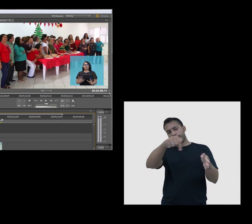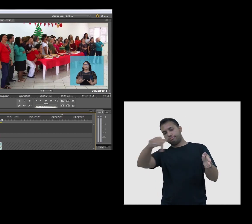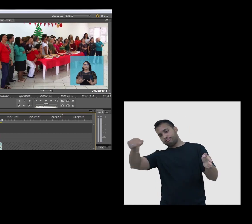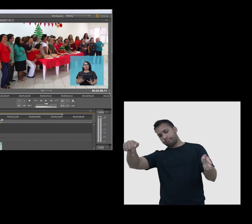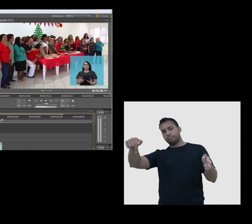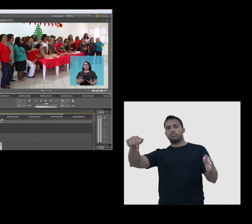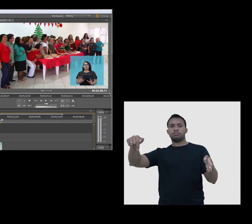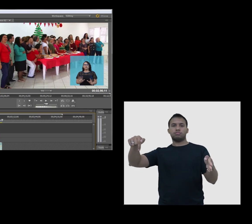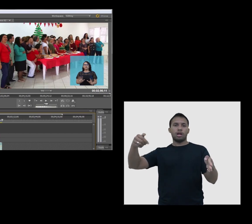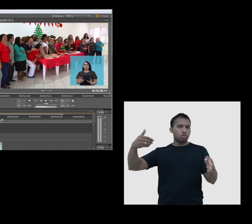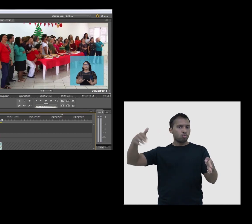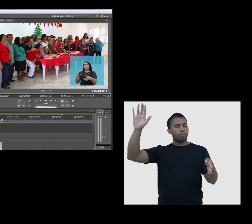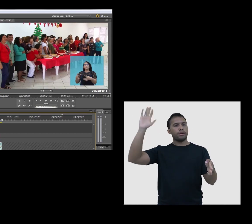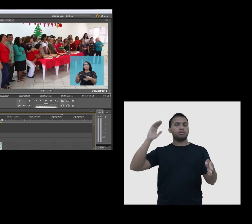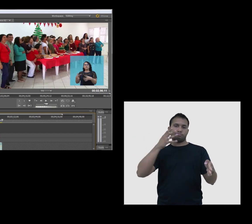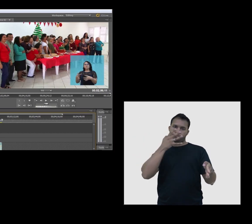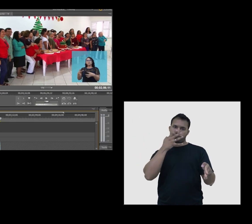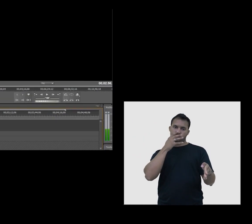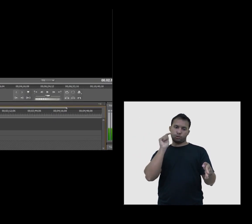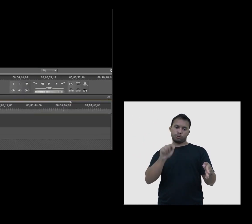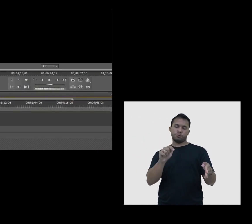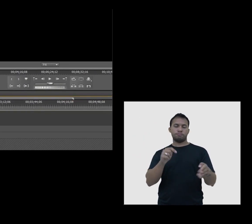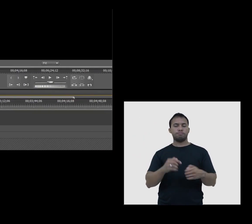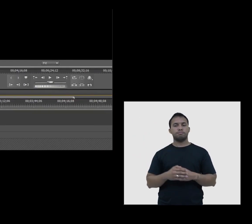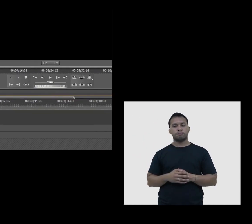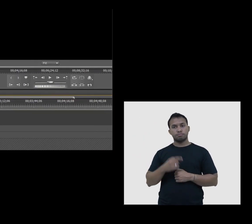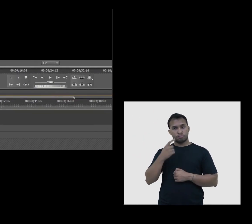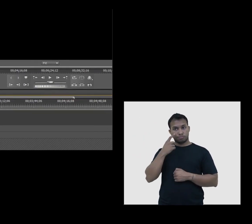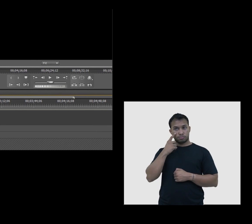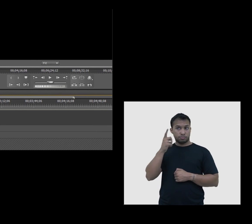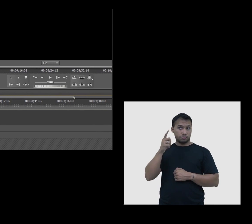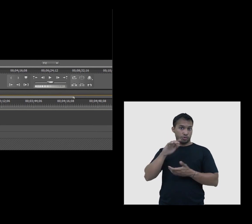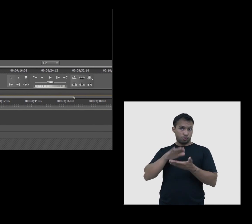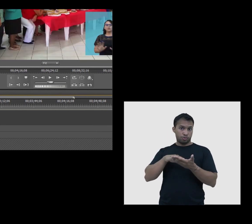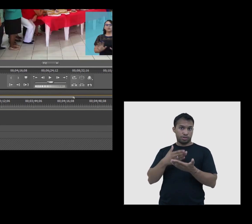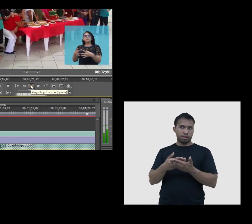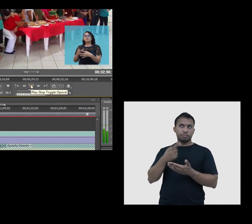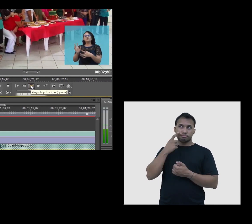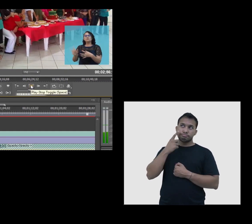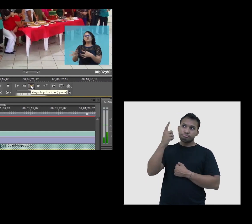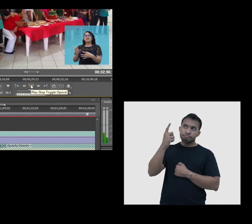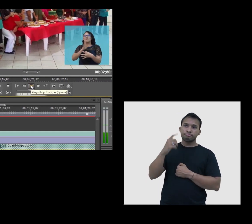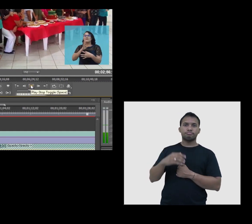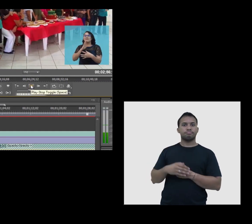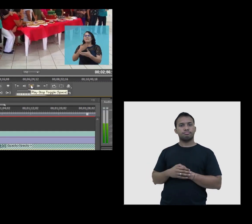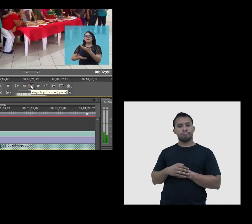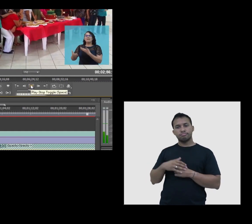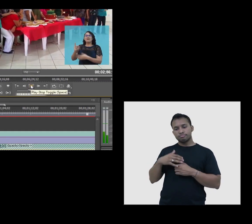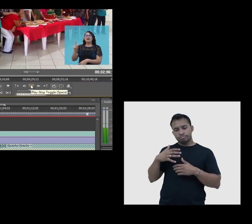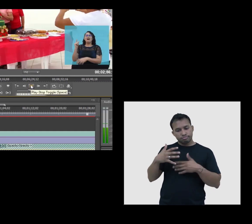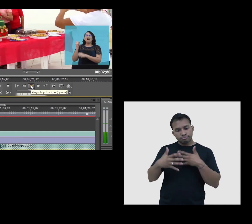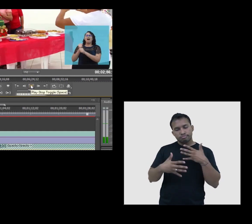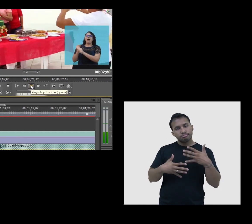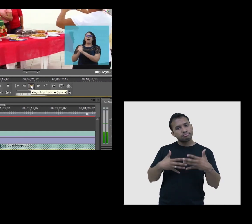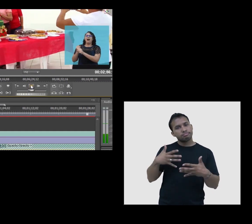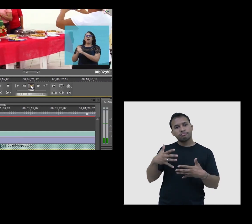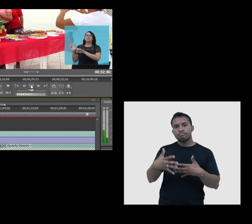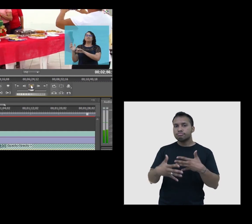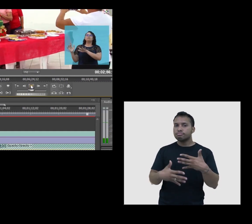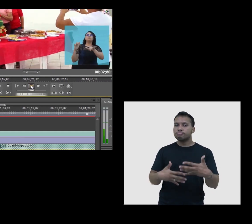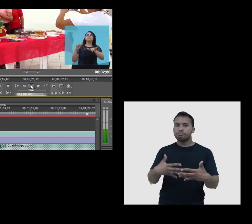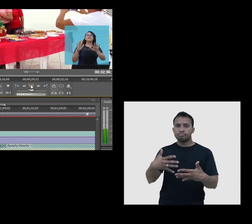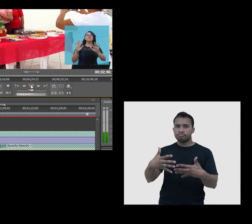Vou posicionar aqui a agulha no início do vídeo e vou dar um play para assistir. Bom, a gente vê que o intérprete está